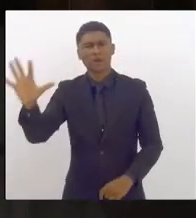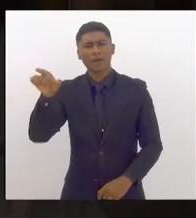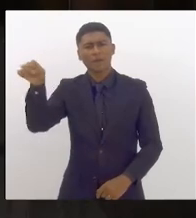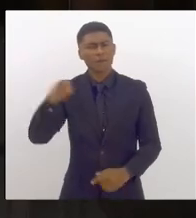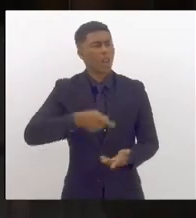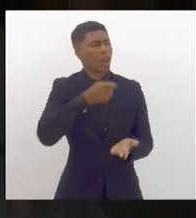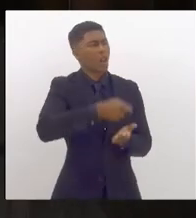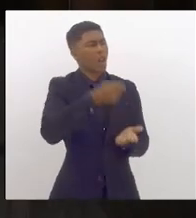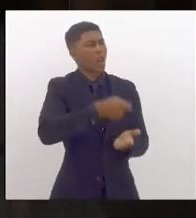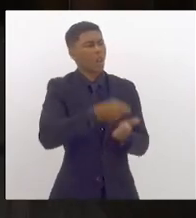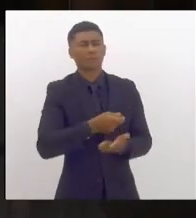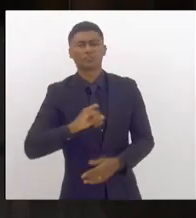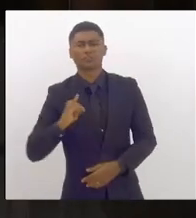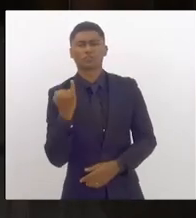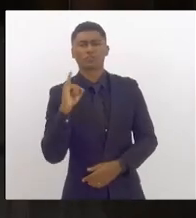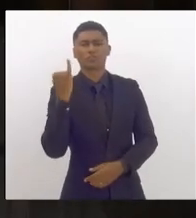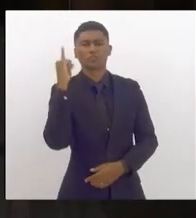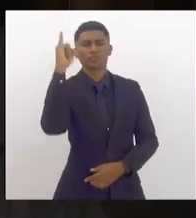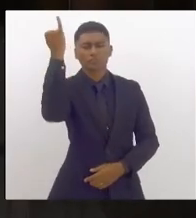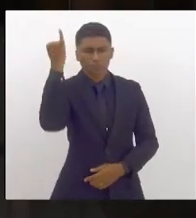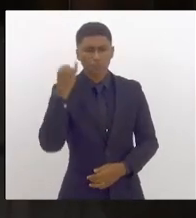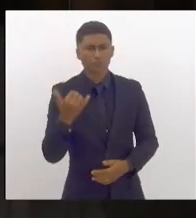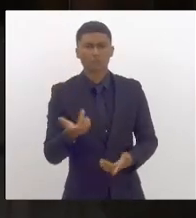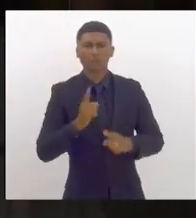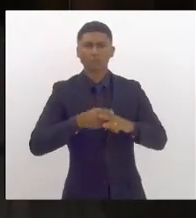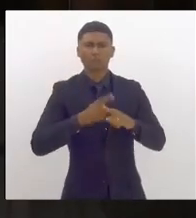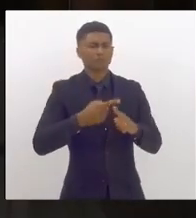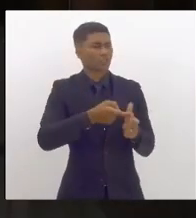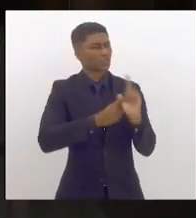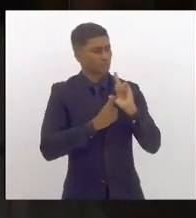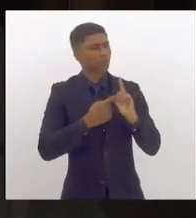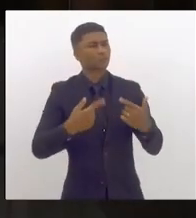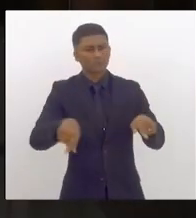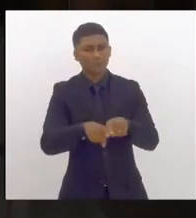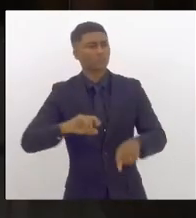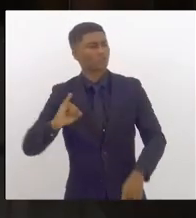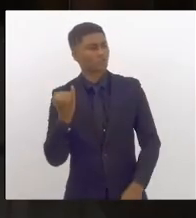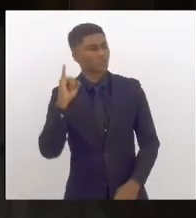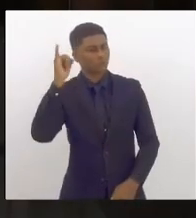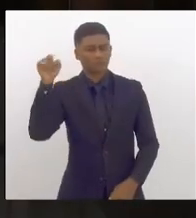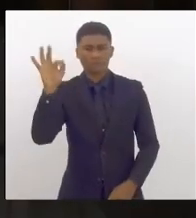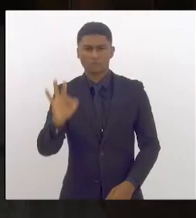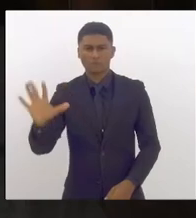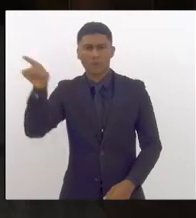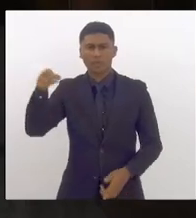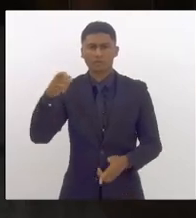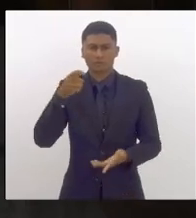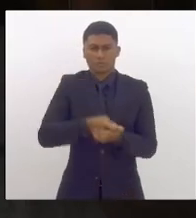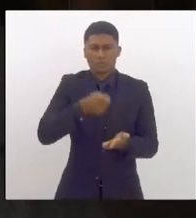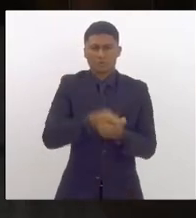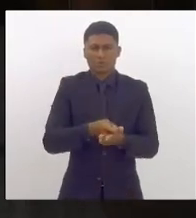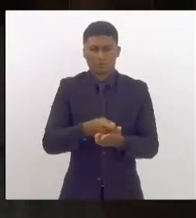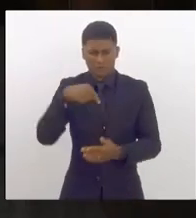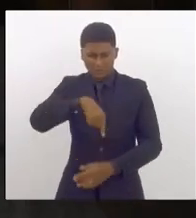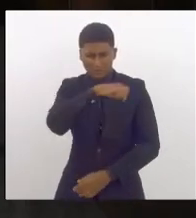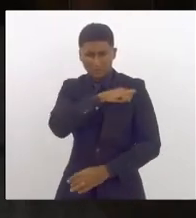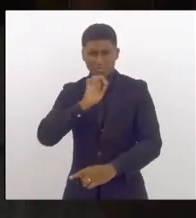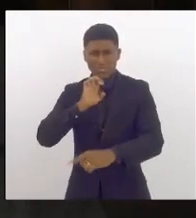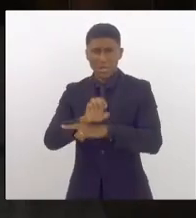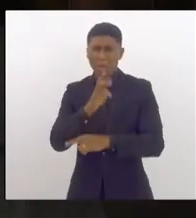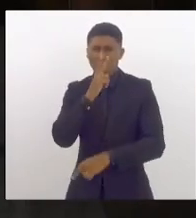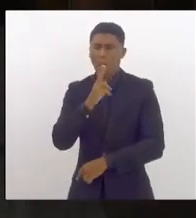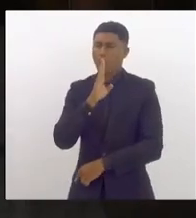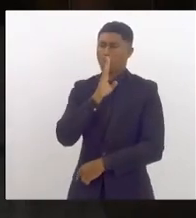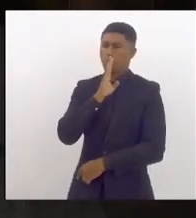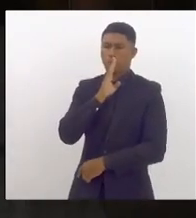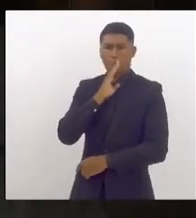além da correção monetária da dívida ano após ano da cobra juros por cima o estado fica quieto o estado não luta